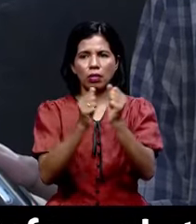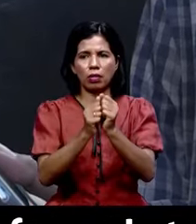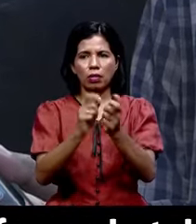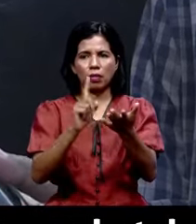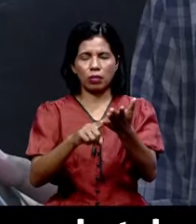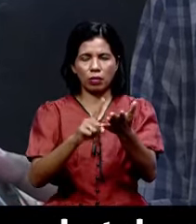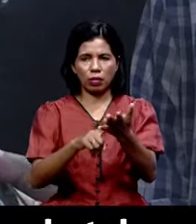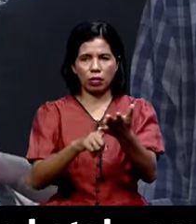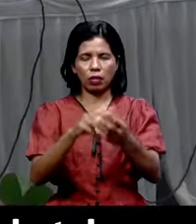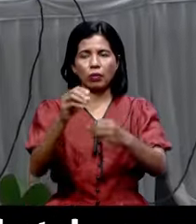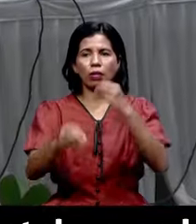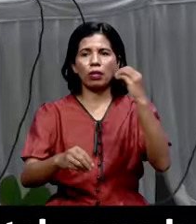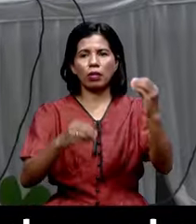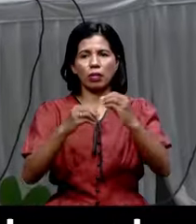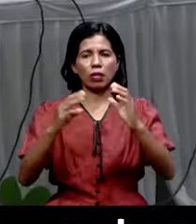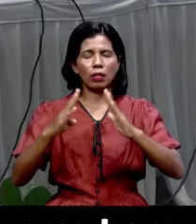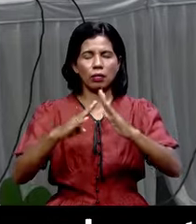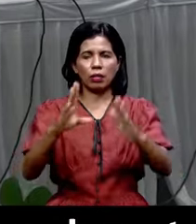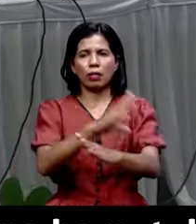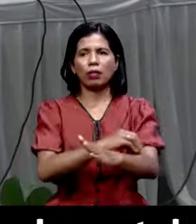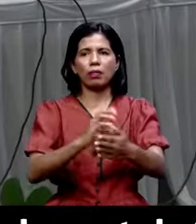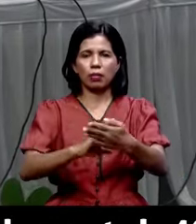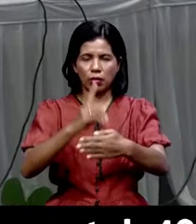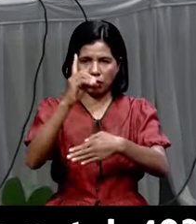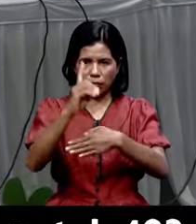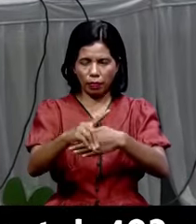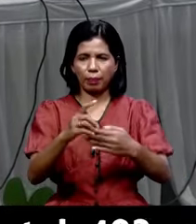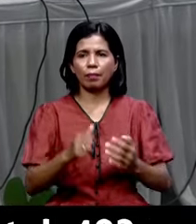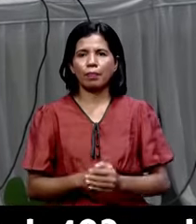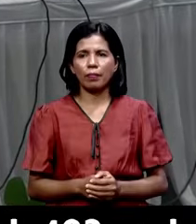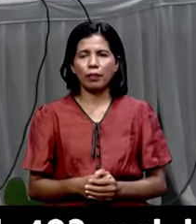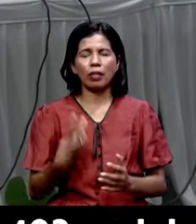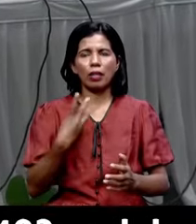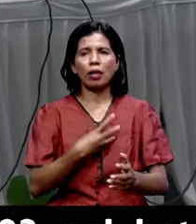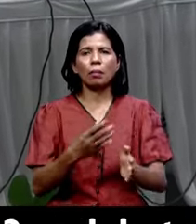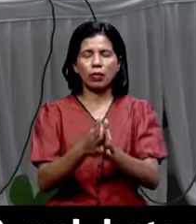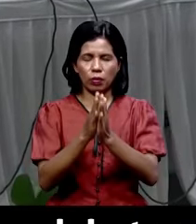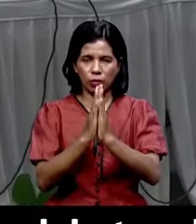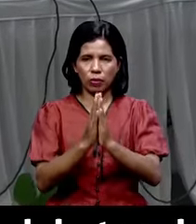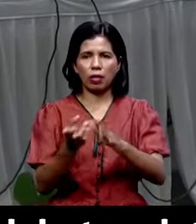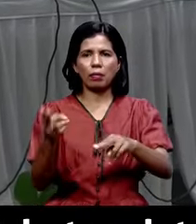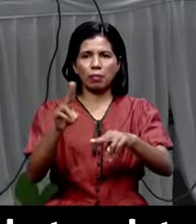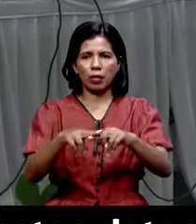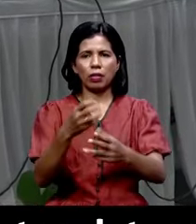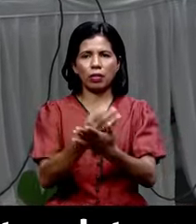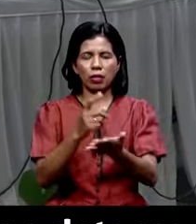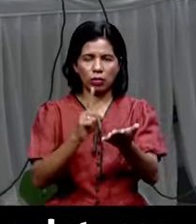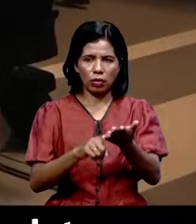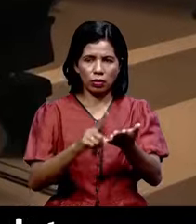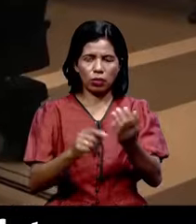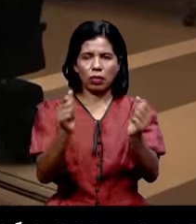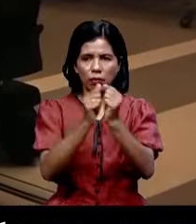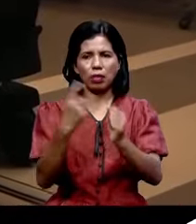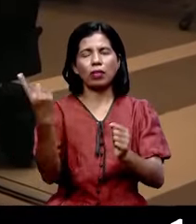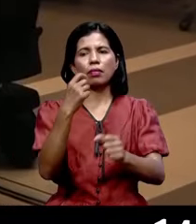discussão separada da CONABA, capital menor no capital de desenvolvimento. Sim, a minha reunião adicional, mas bem nessa fase de discussão, ela, na